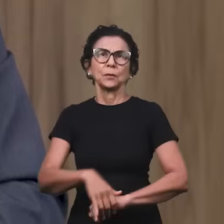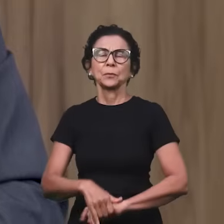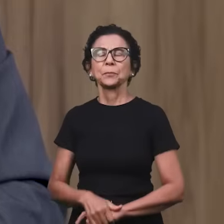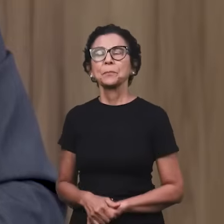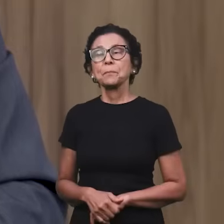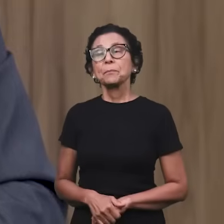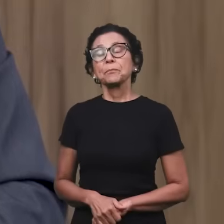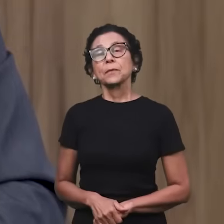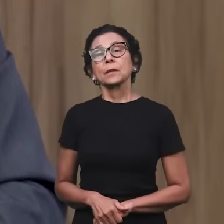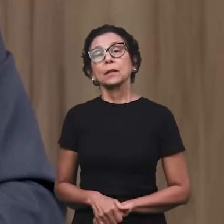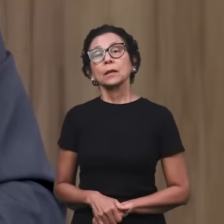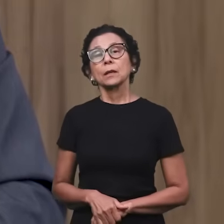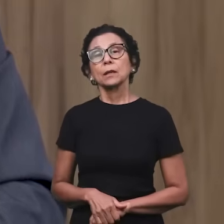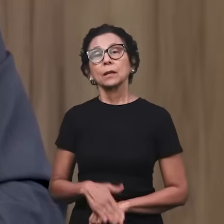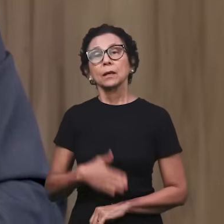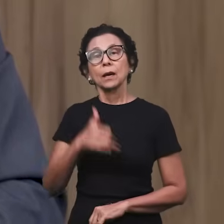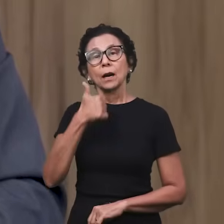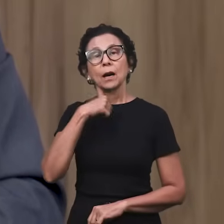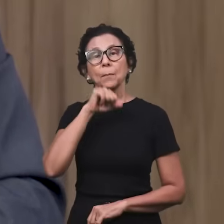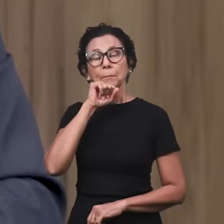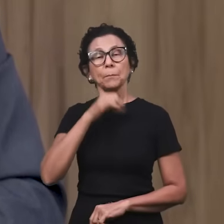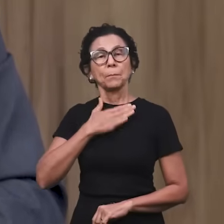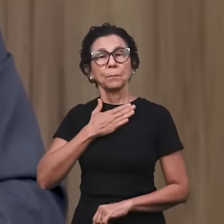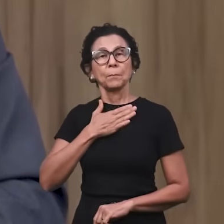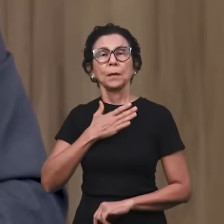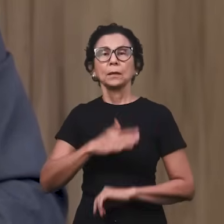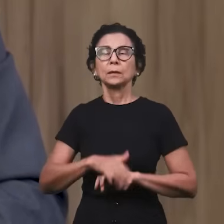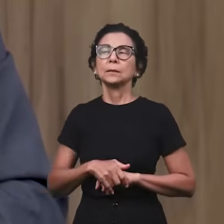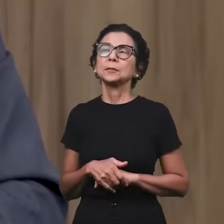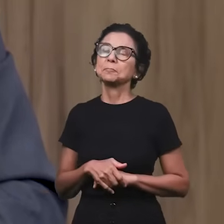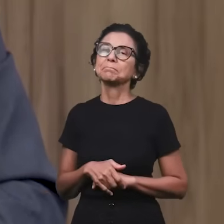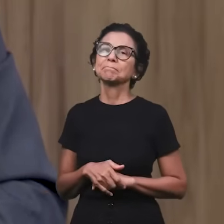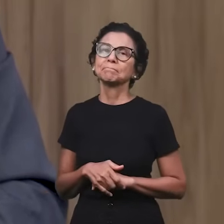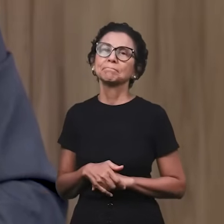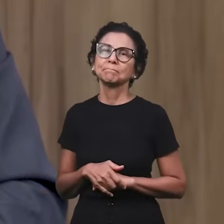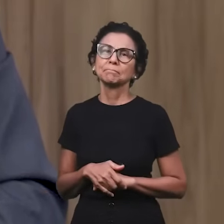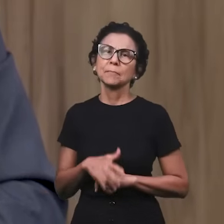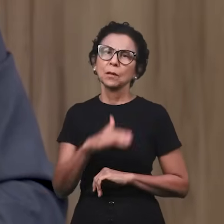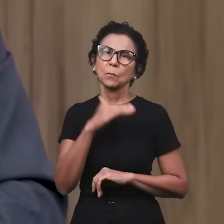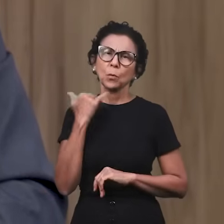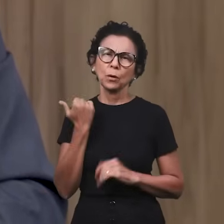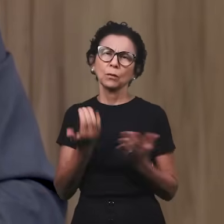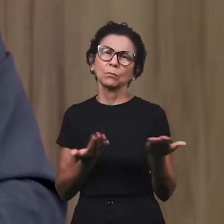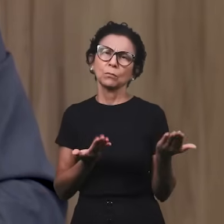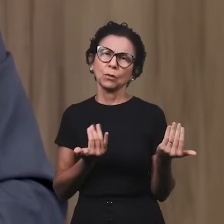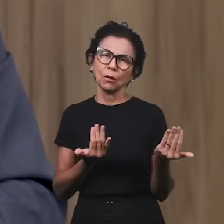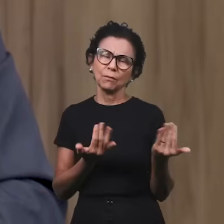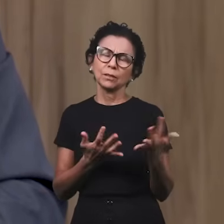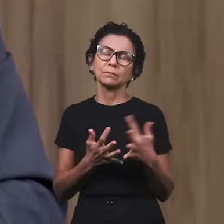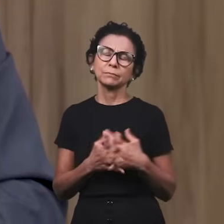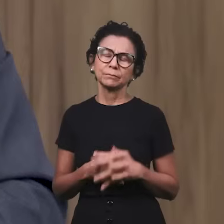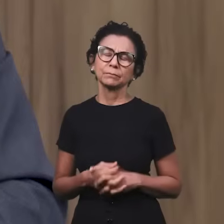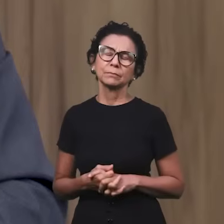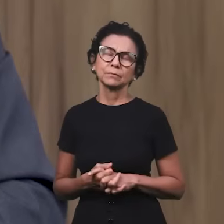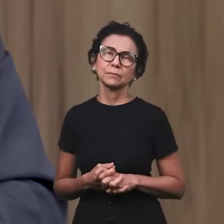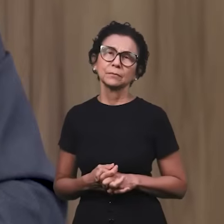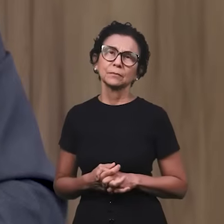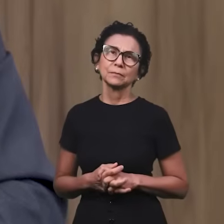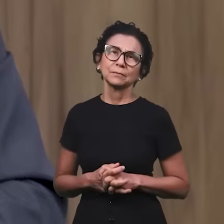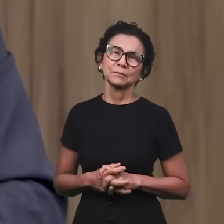minha mãe, ela deixou uma herança, né? Ela partiu também cedo, muito